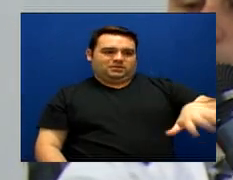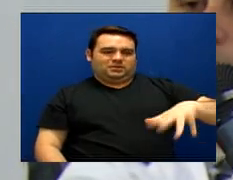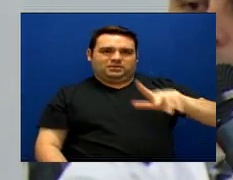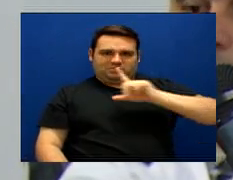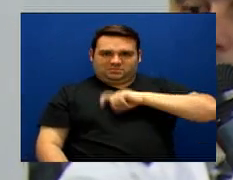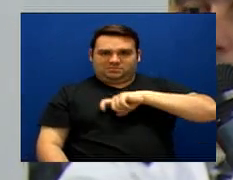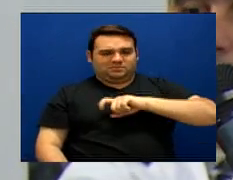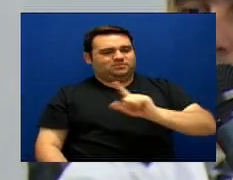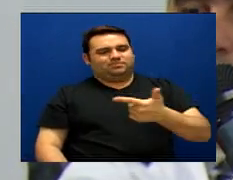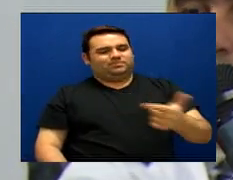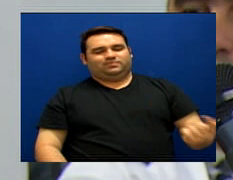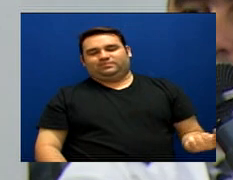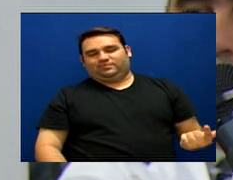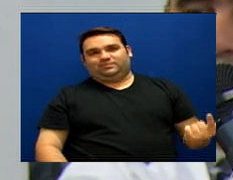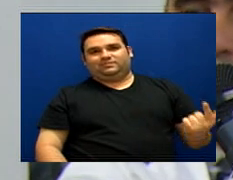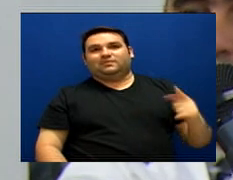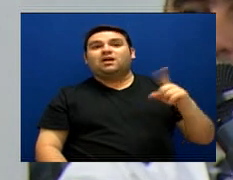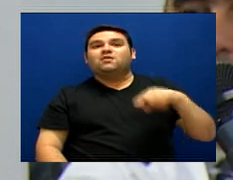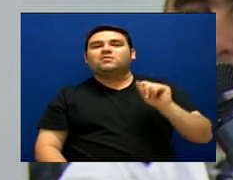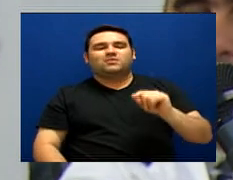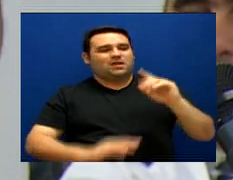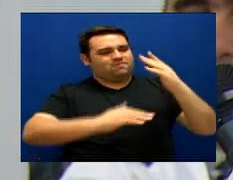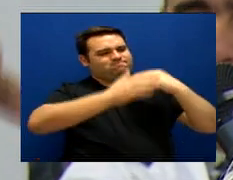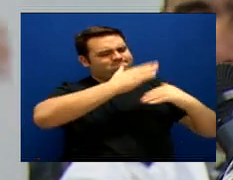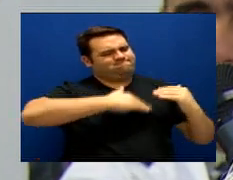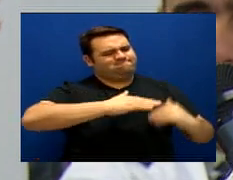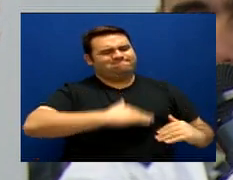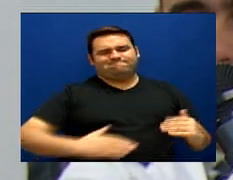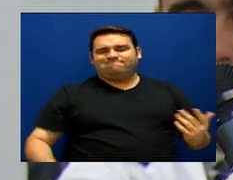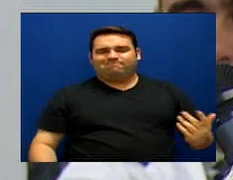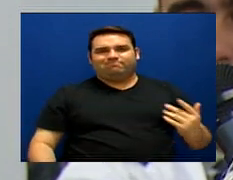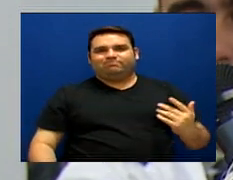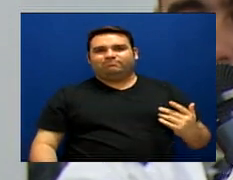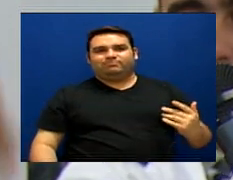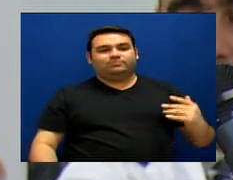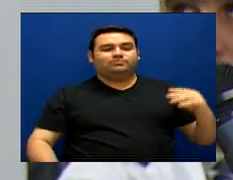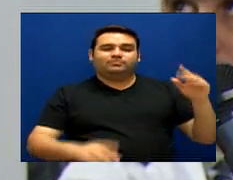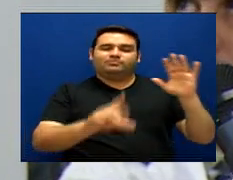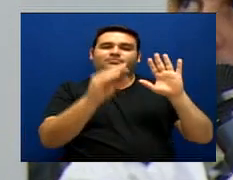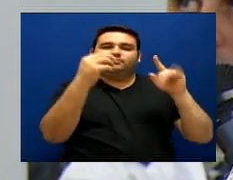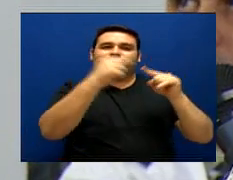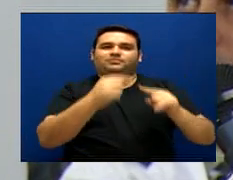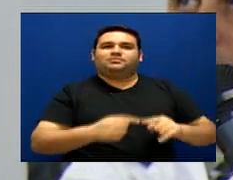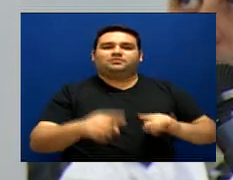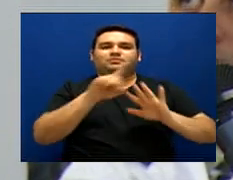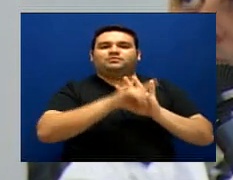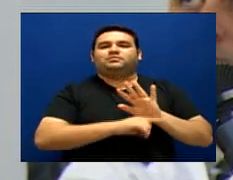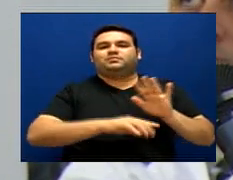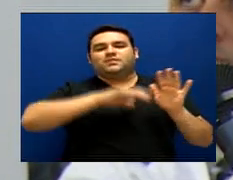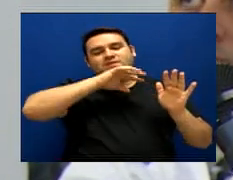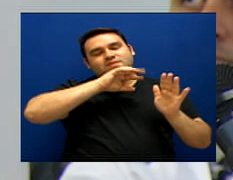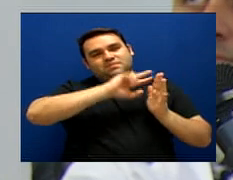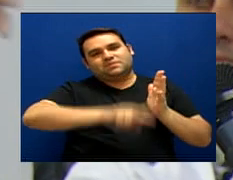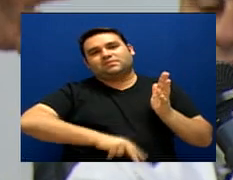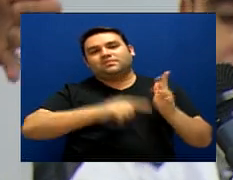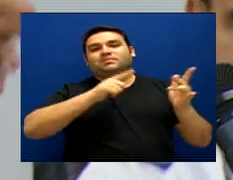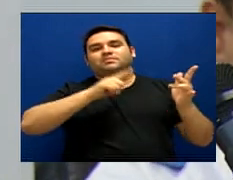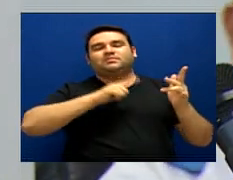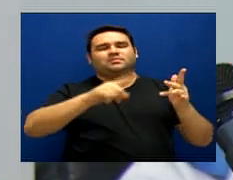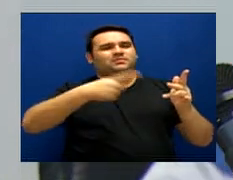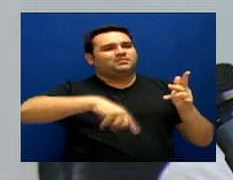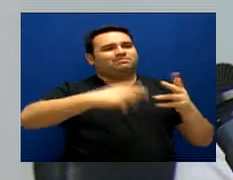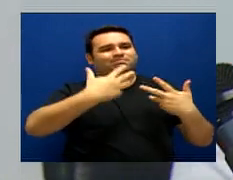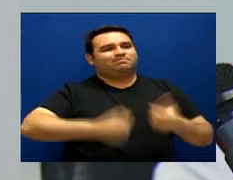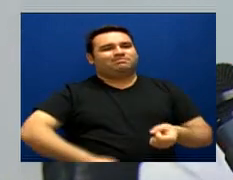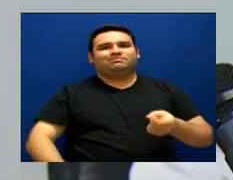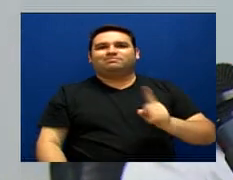como crueldade. Isso é um retrocesso inominável dentro da causa dos direitos animais. Um verdadeiro absurdo,